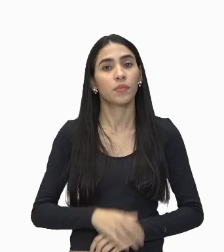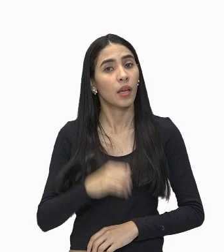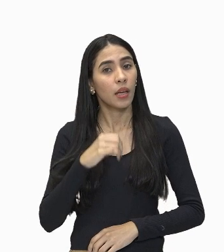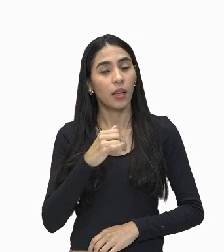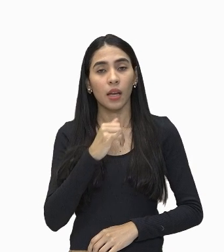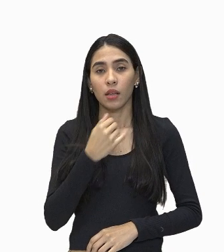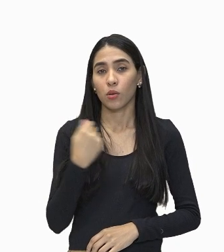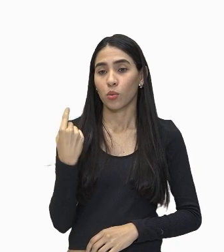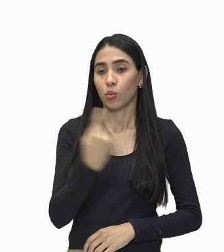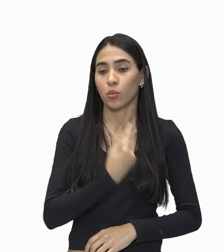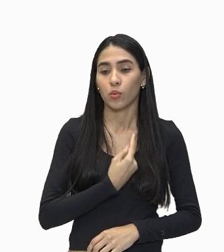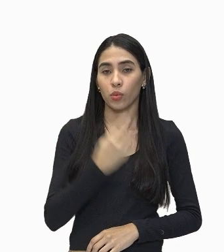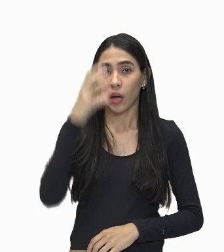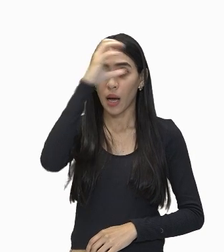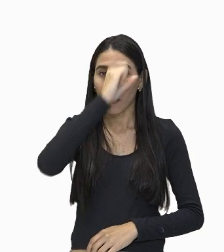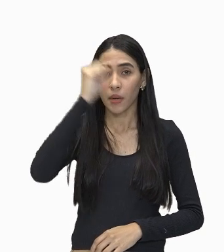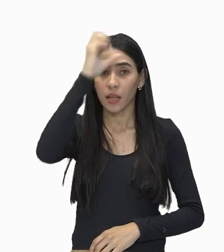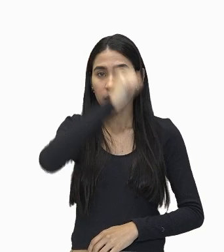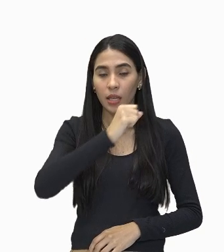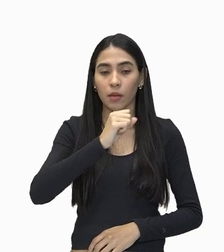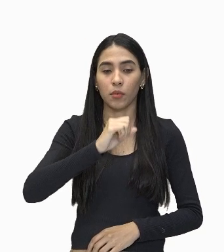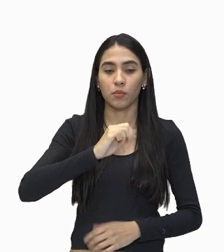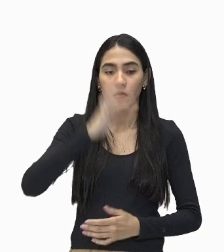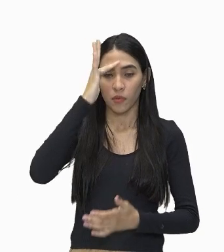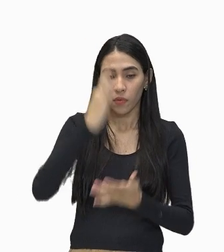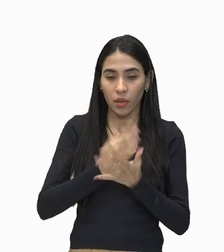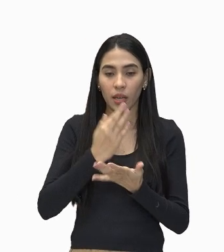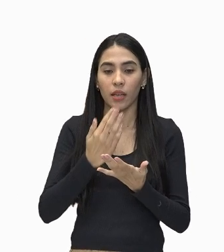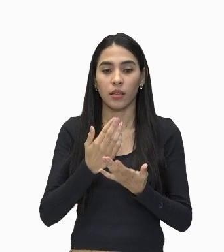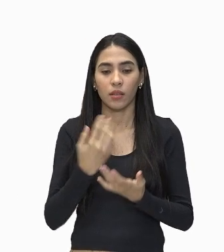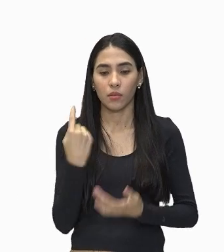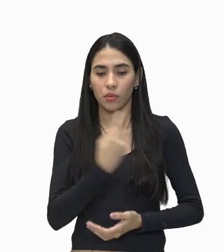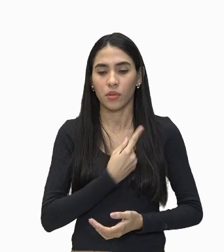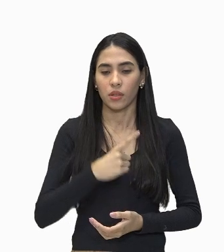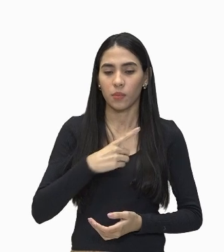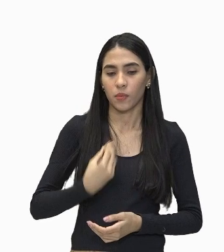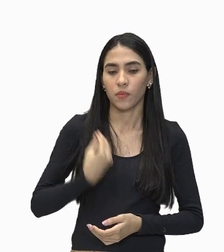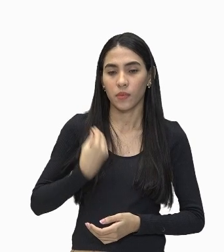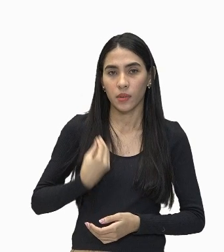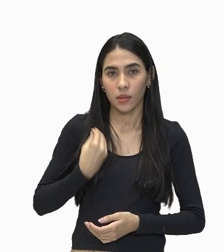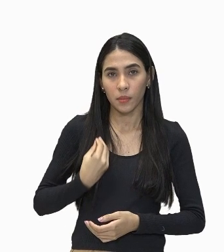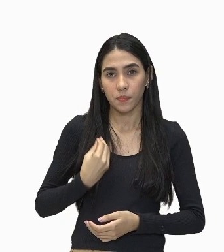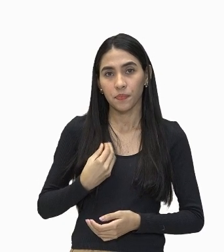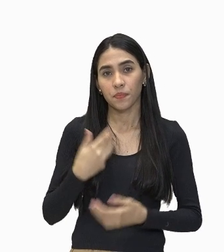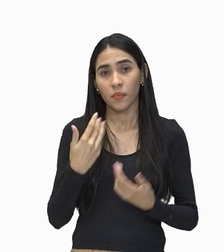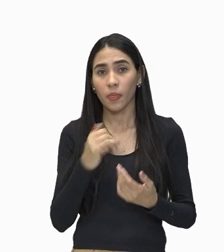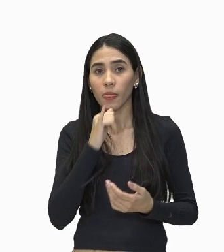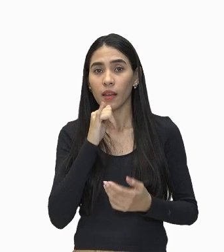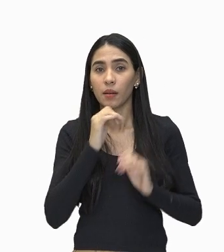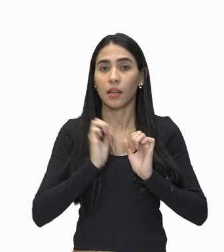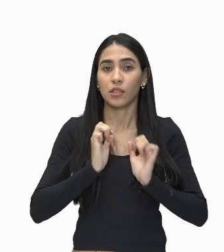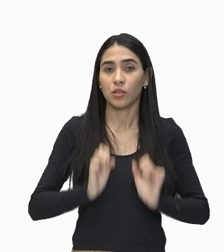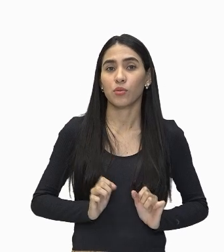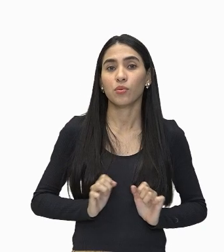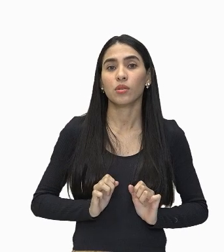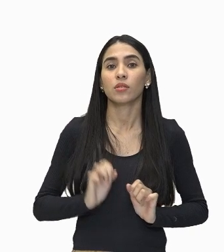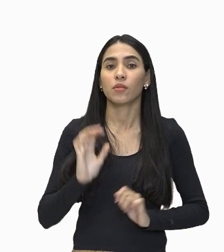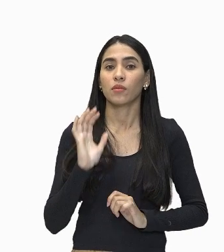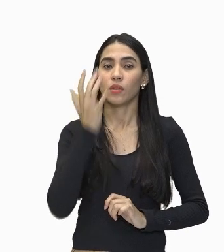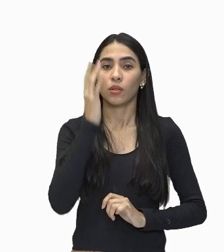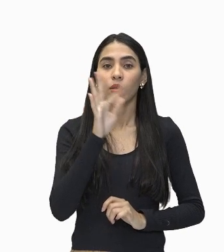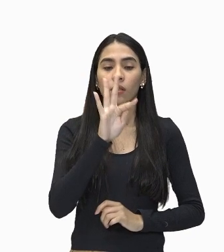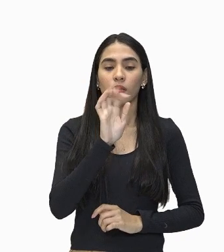tudo que nós aprendemos, nossas crenças, né? Nós temos uma vida, né? E entrar na atitude